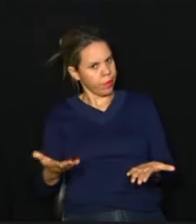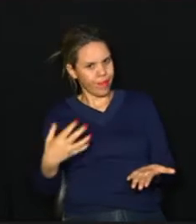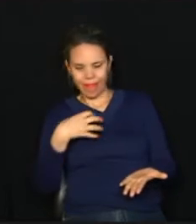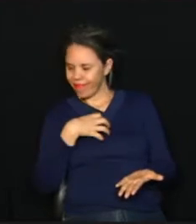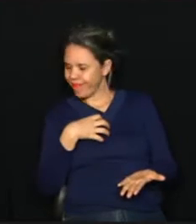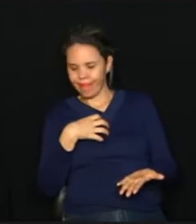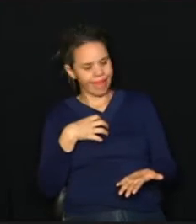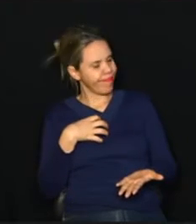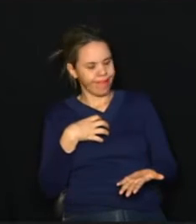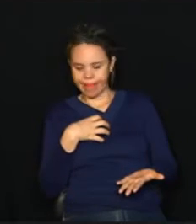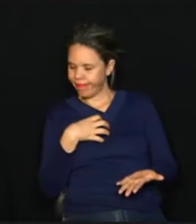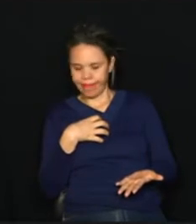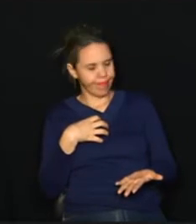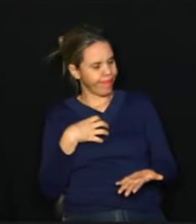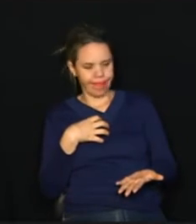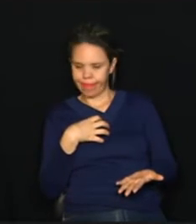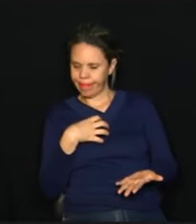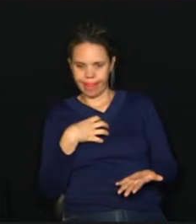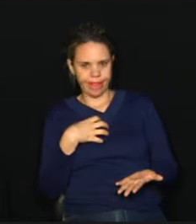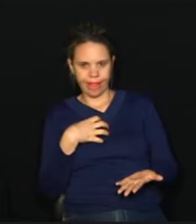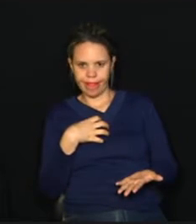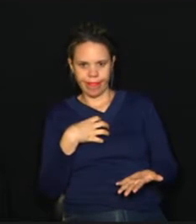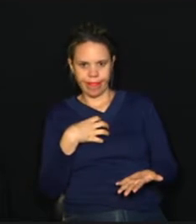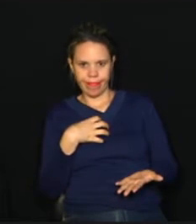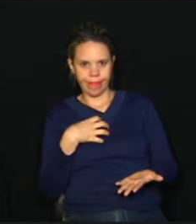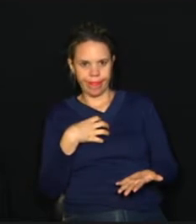sinto nem com muita